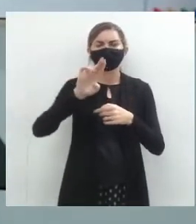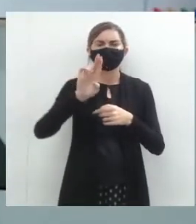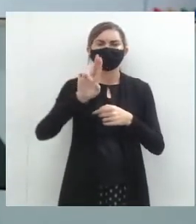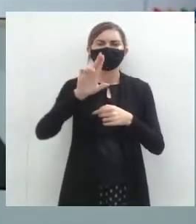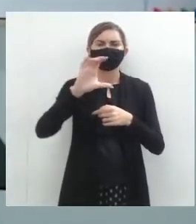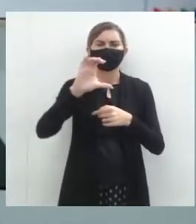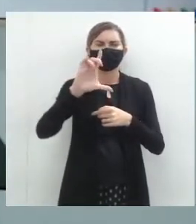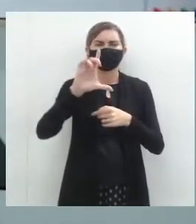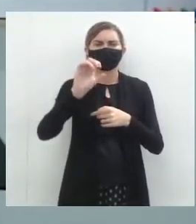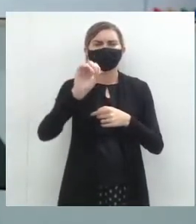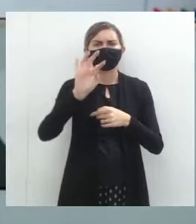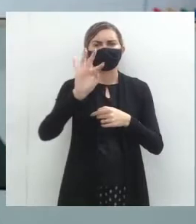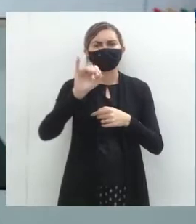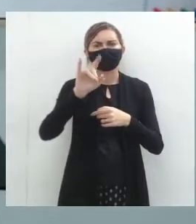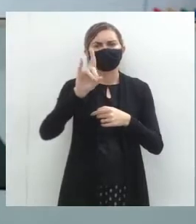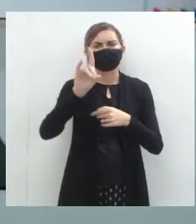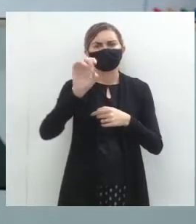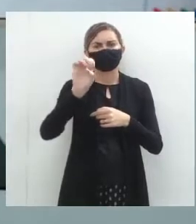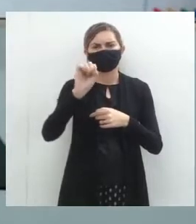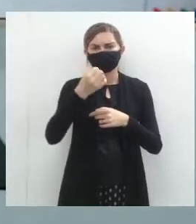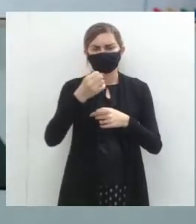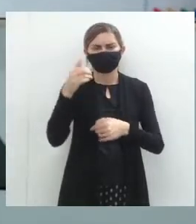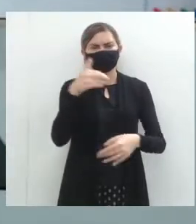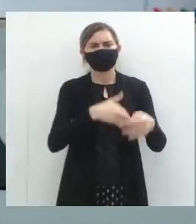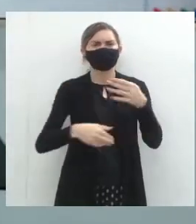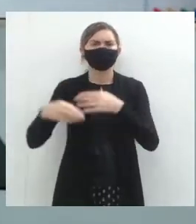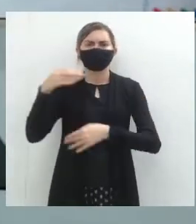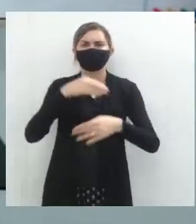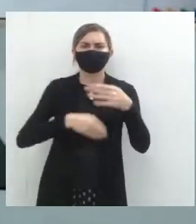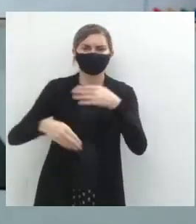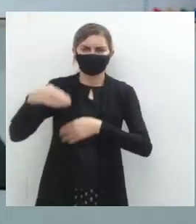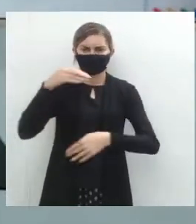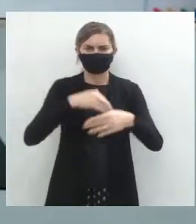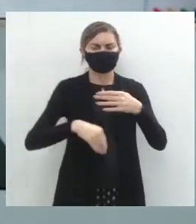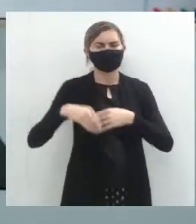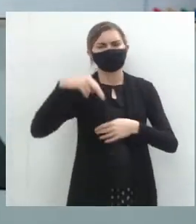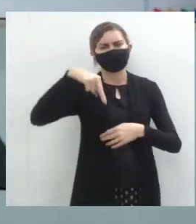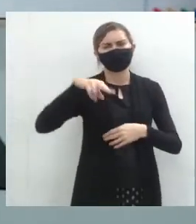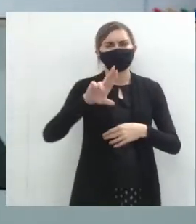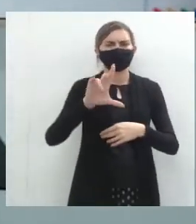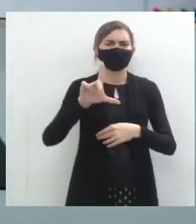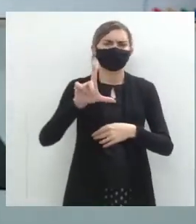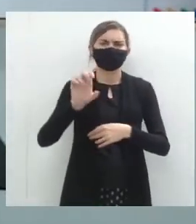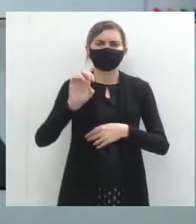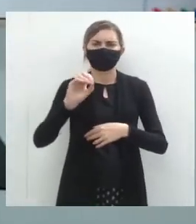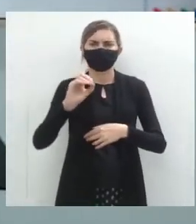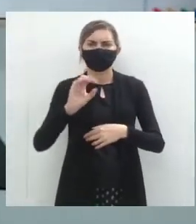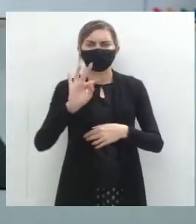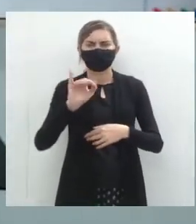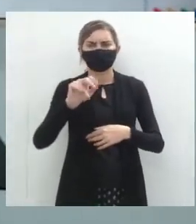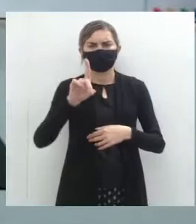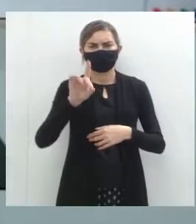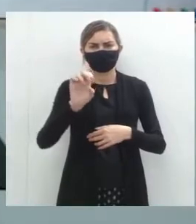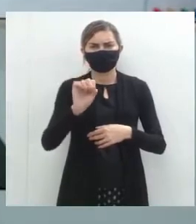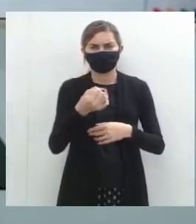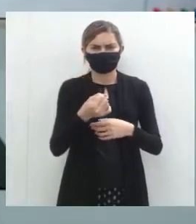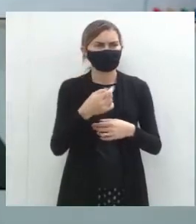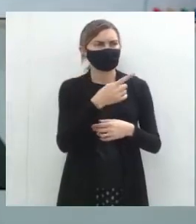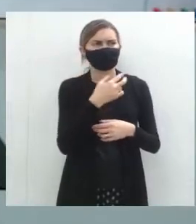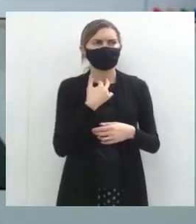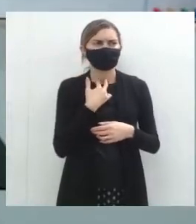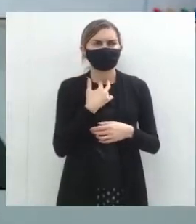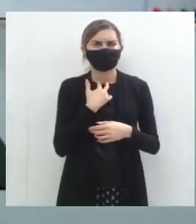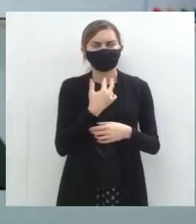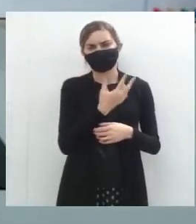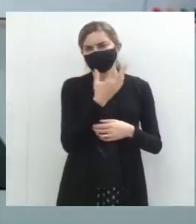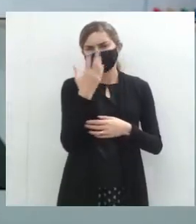nucleotídeos. Ele vai participar da formação dos nucleotídeos. A gente não pode esquecer